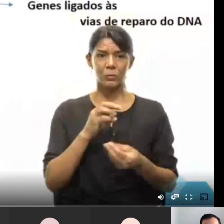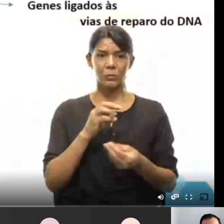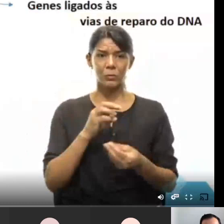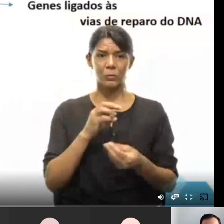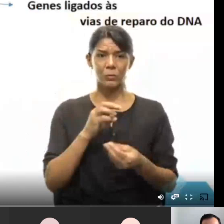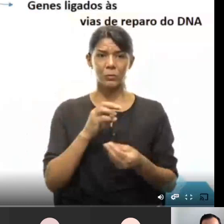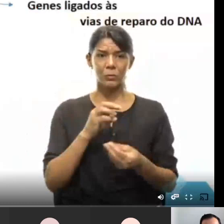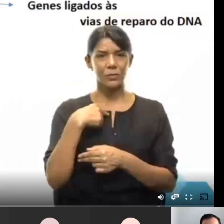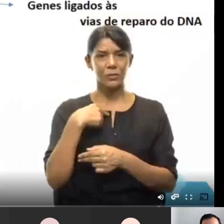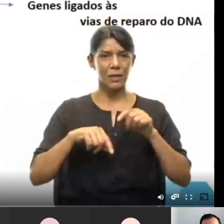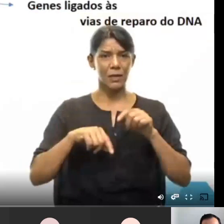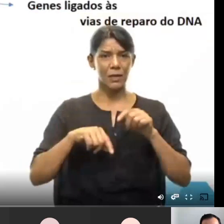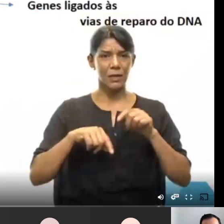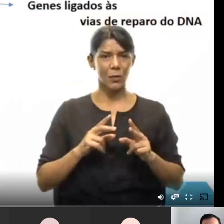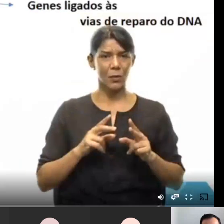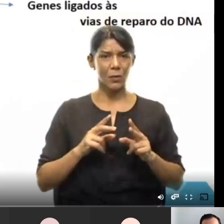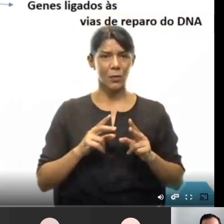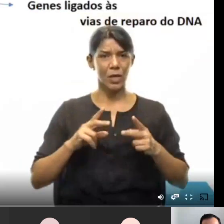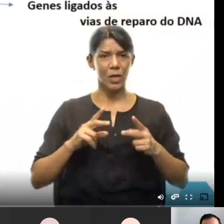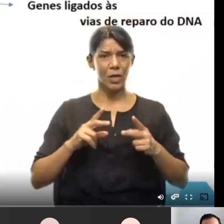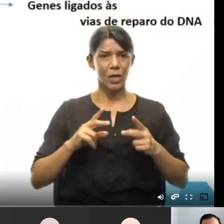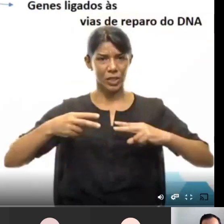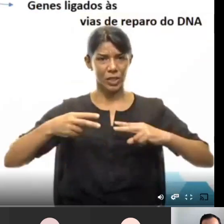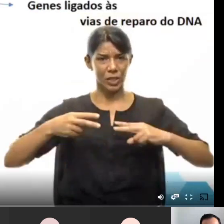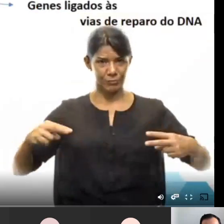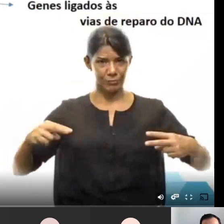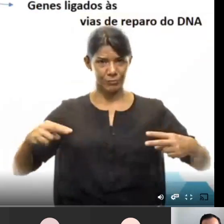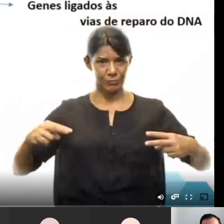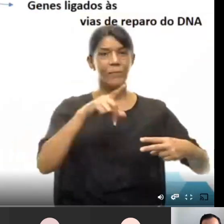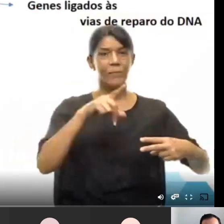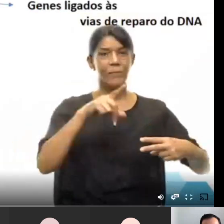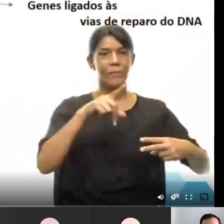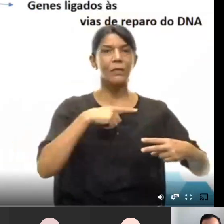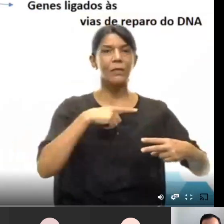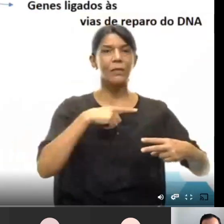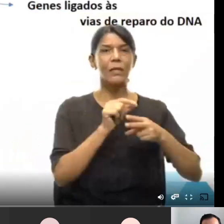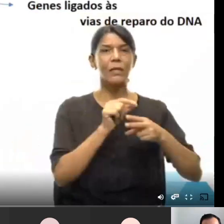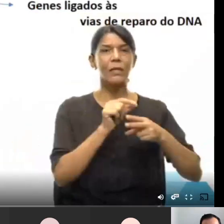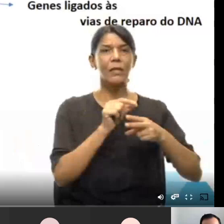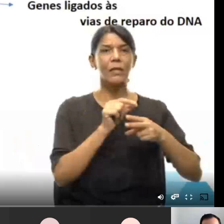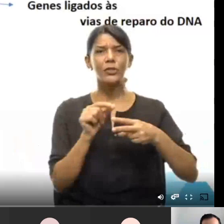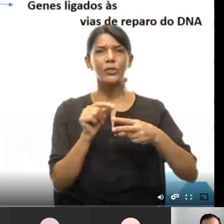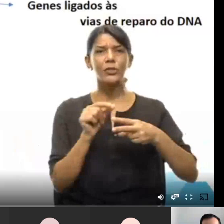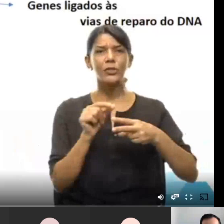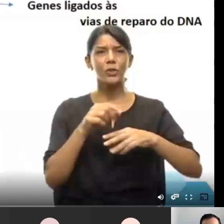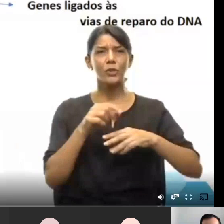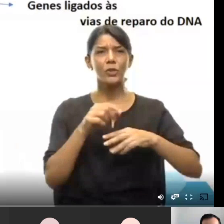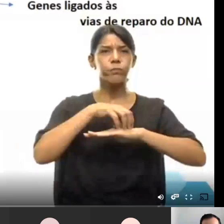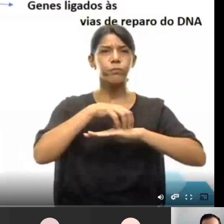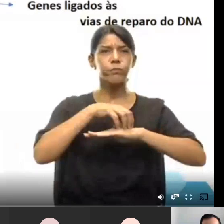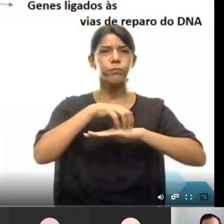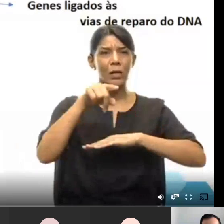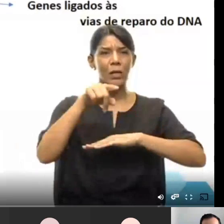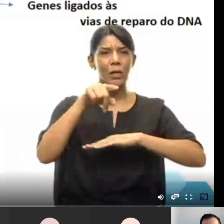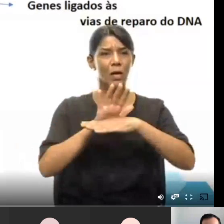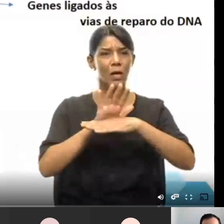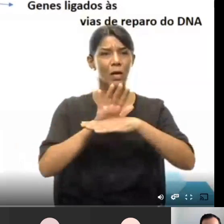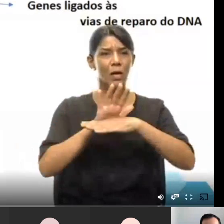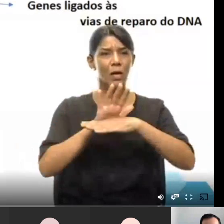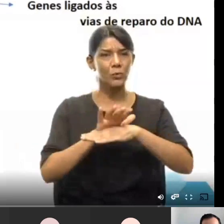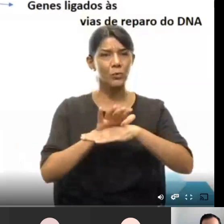nosso material genético, ok? Mutações em genes supressores tumorais, aqueles que